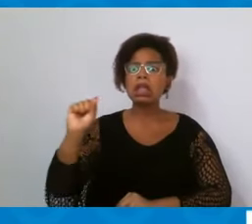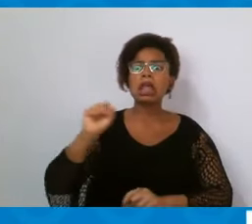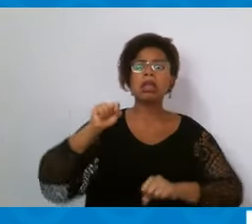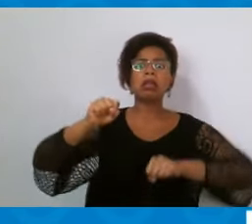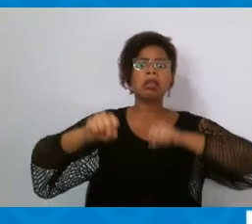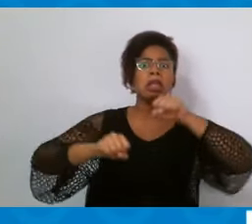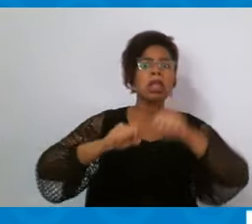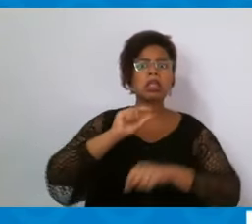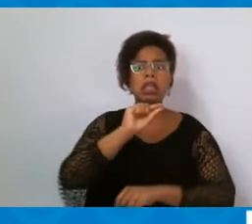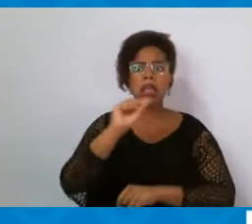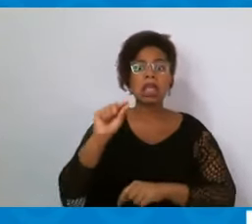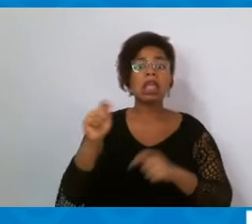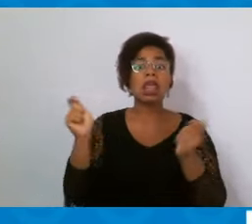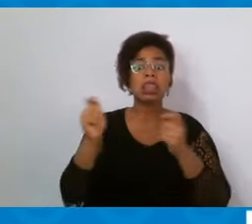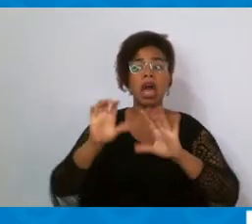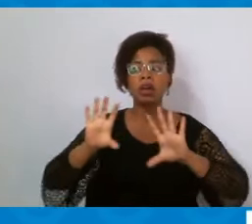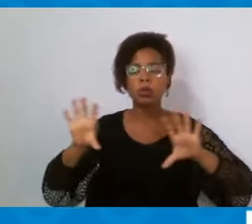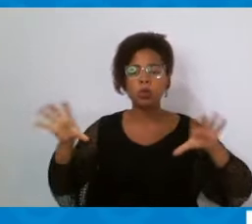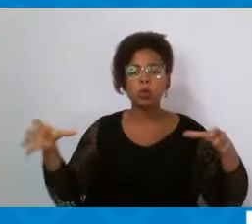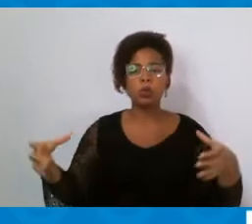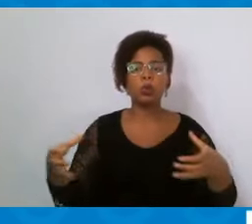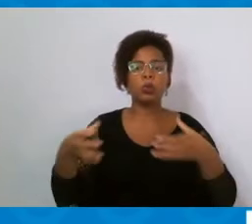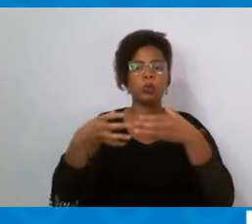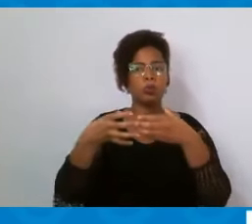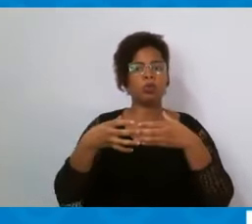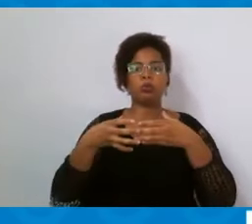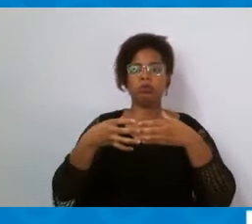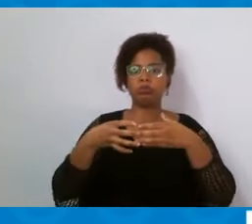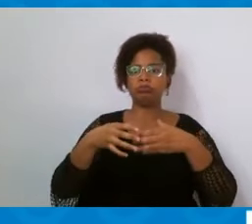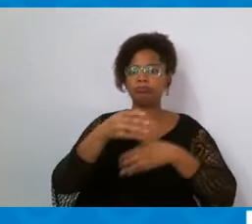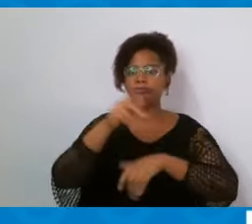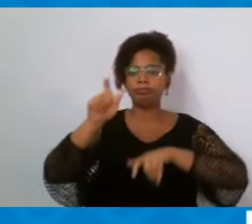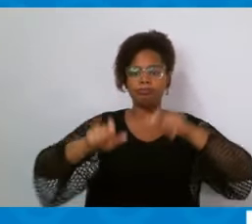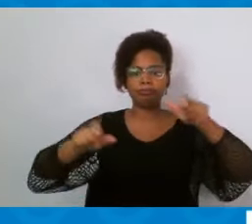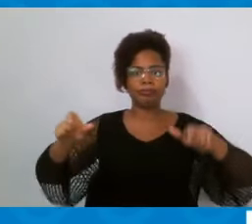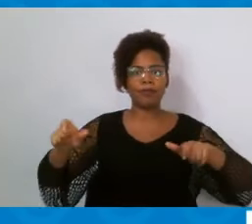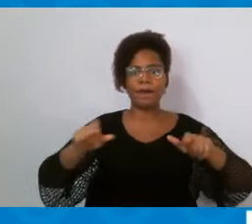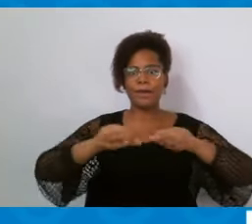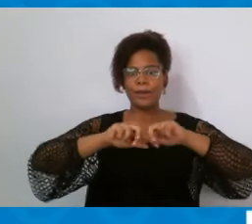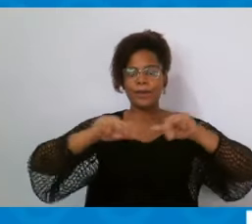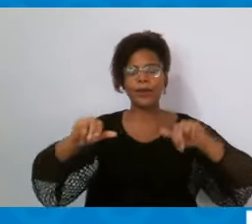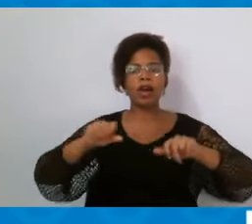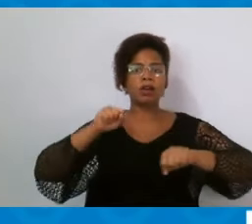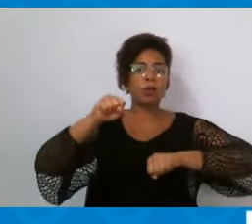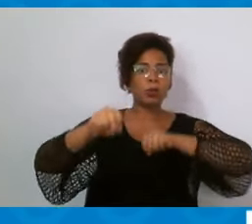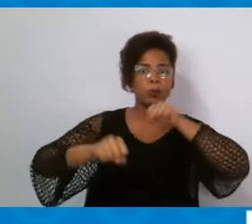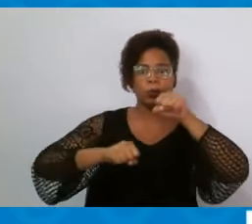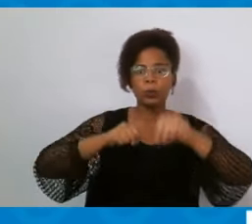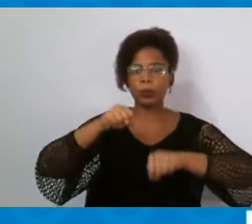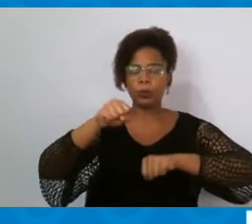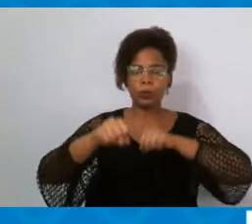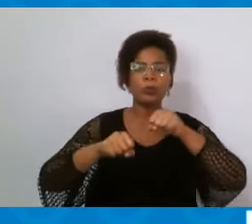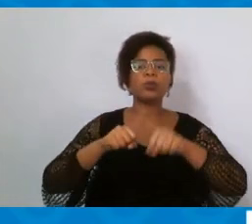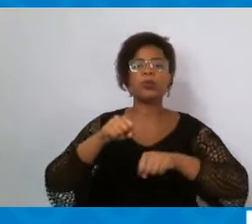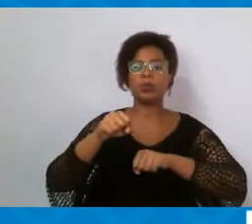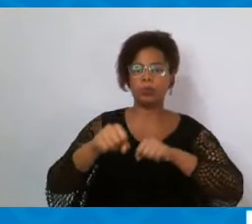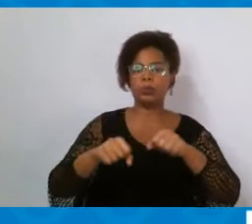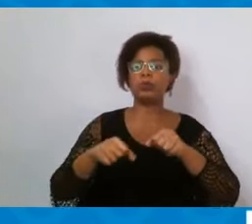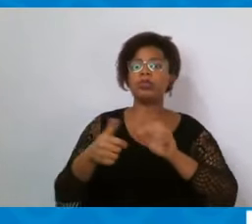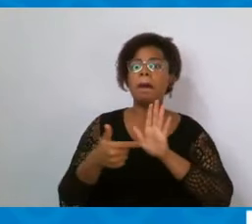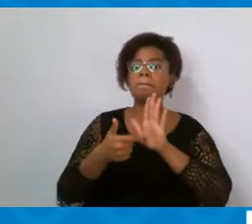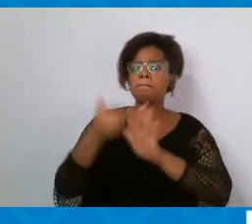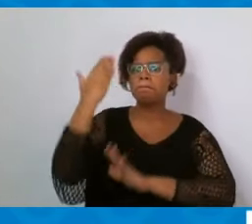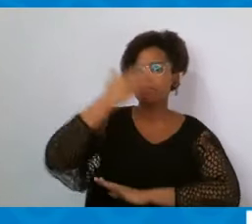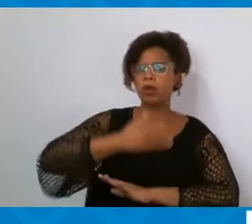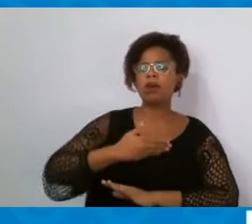seus destinos, portanto, formando um grupo de bicicletas que eles demonstraram ser muito mais seguro do que